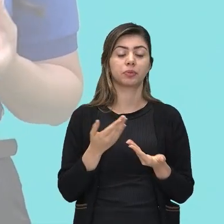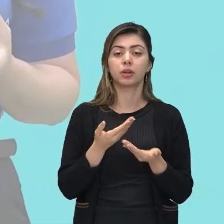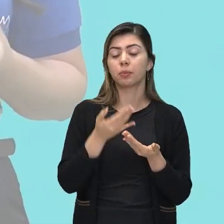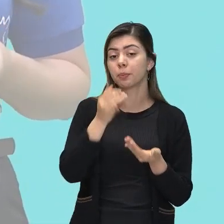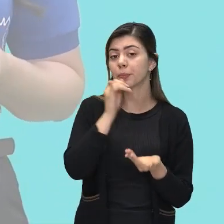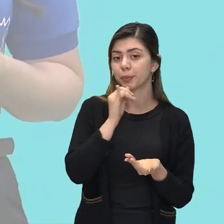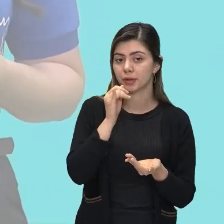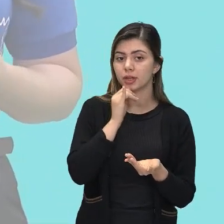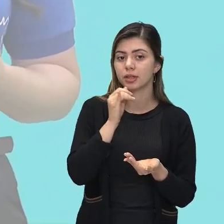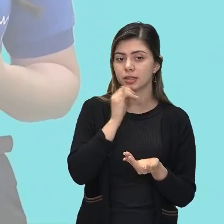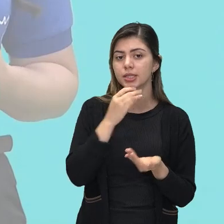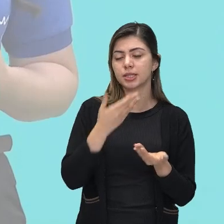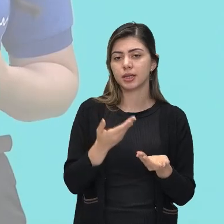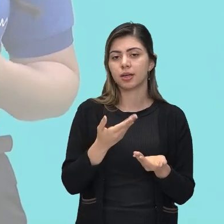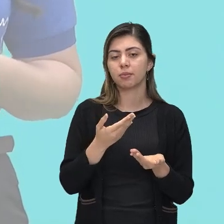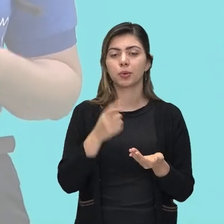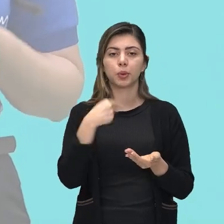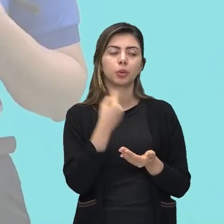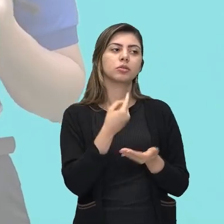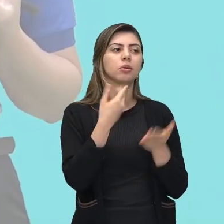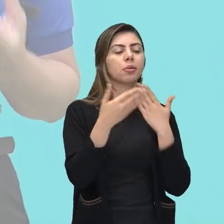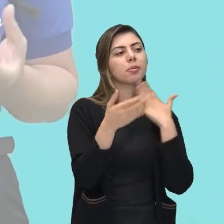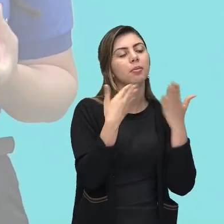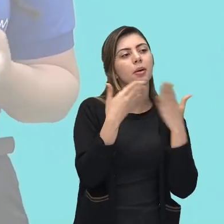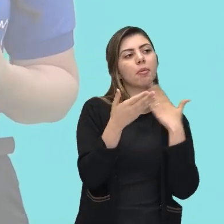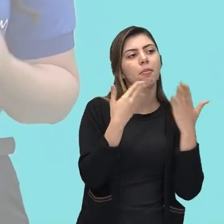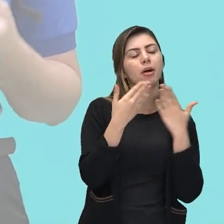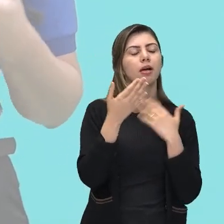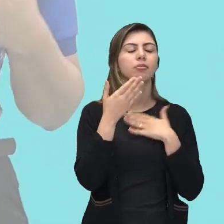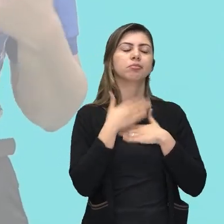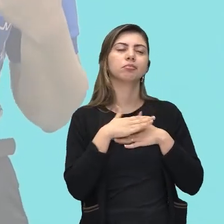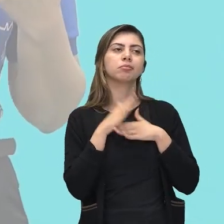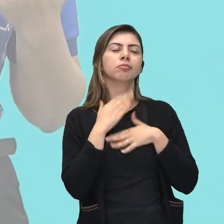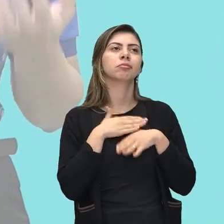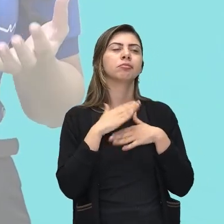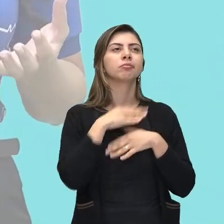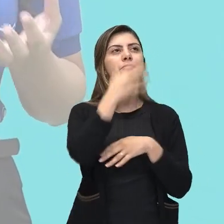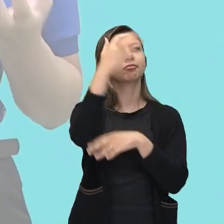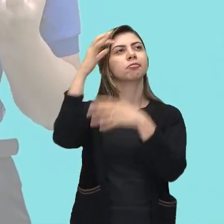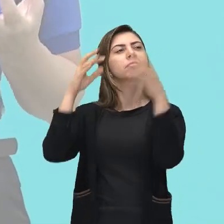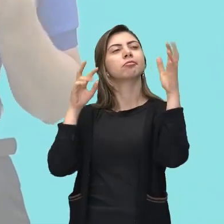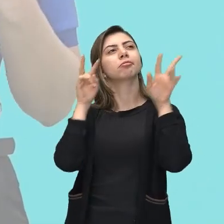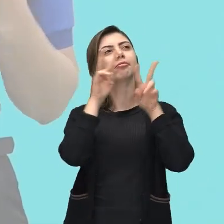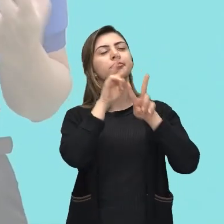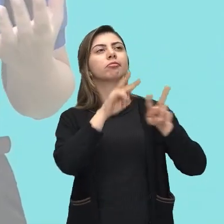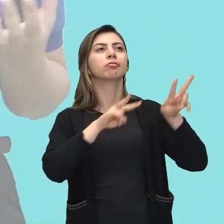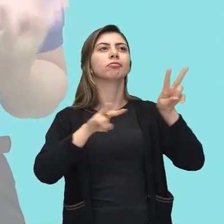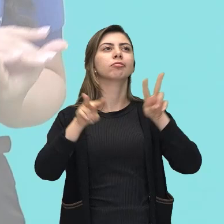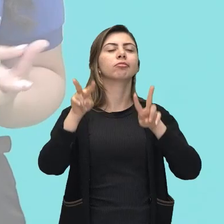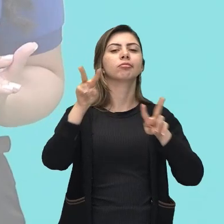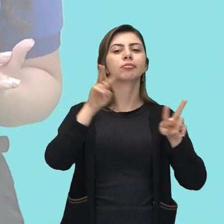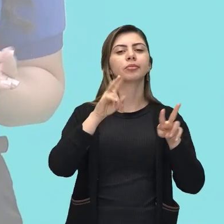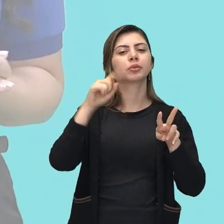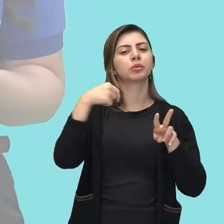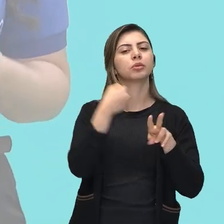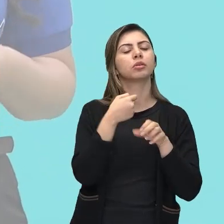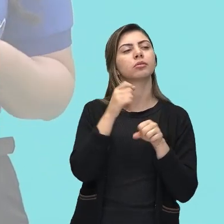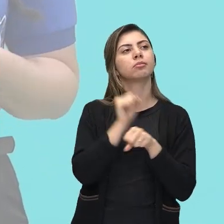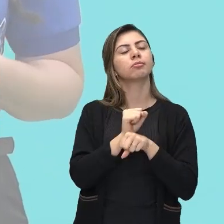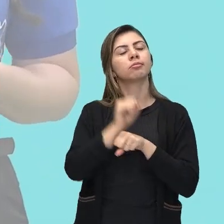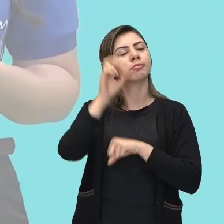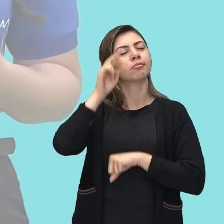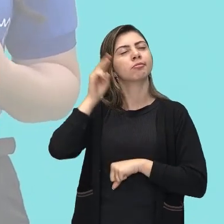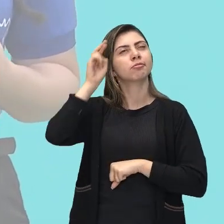ver aí, o fato de conversar, de descansar, de apreciar a paisagem, de parar para refletir um